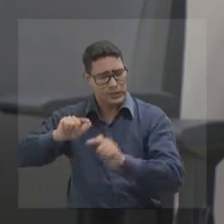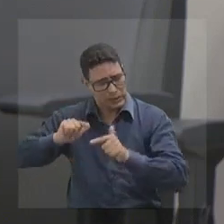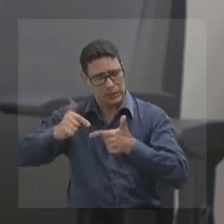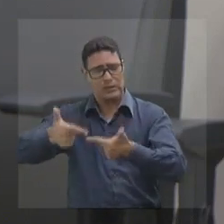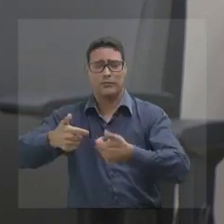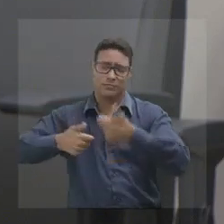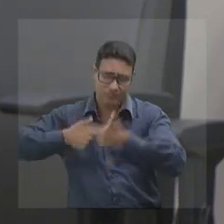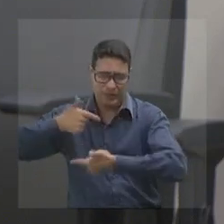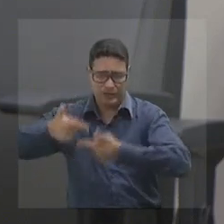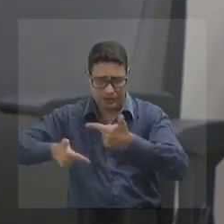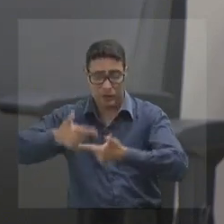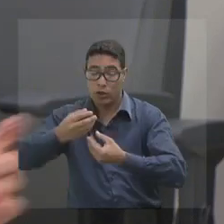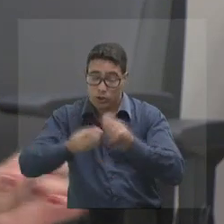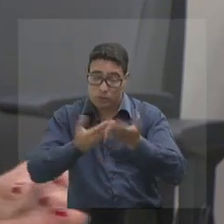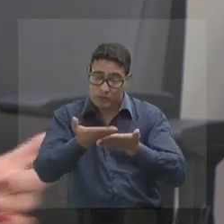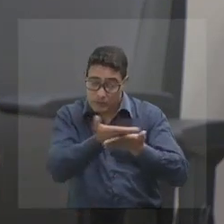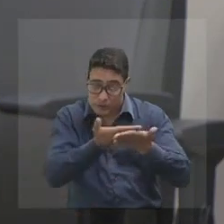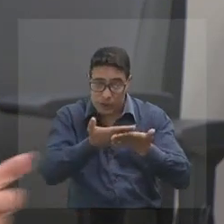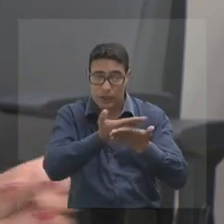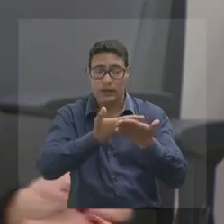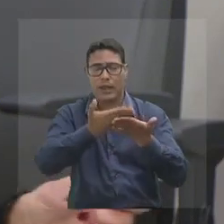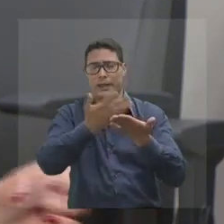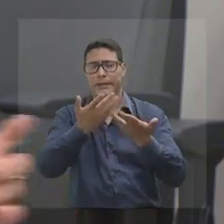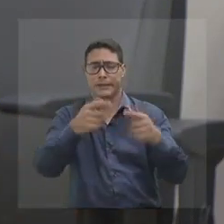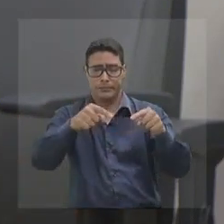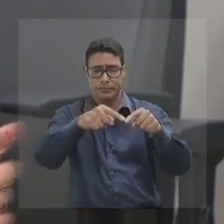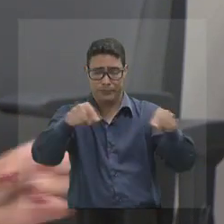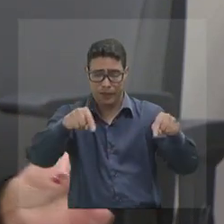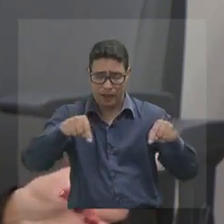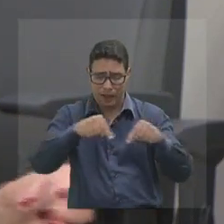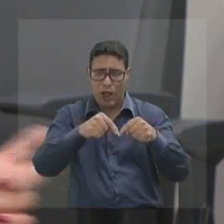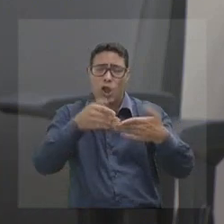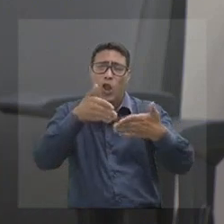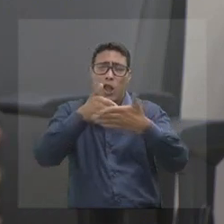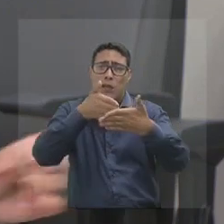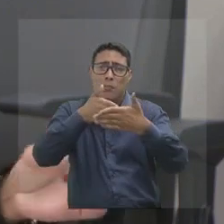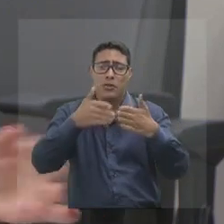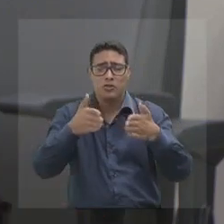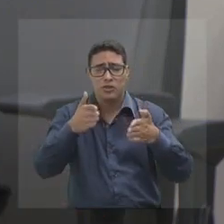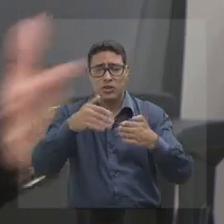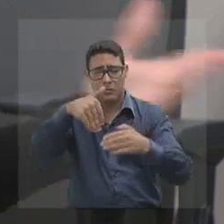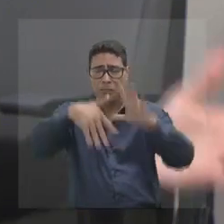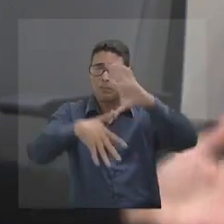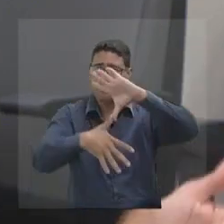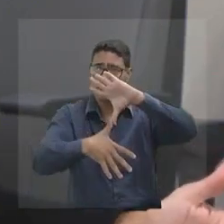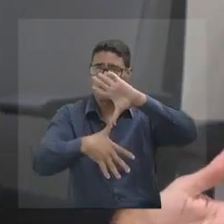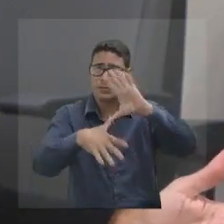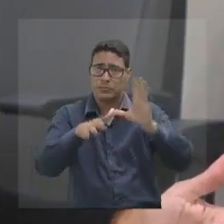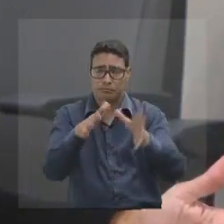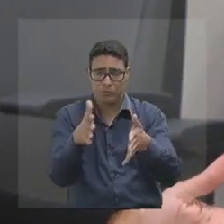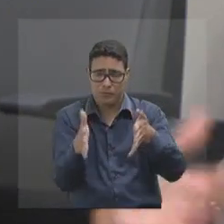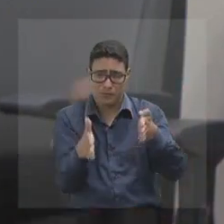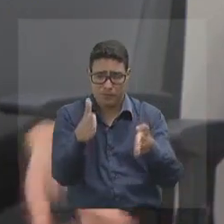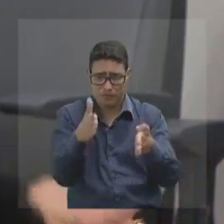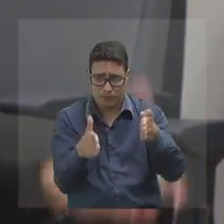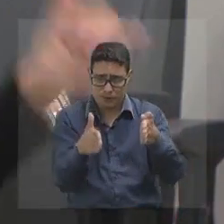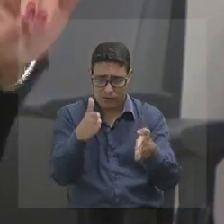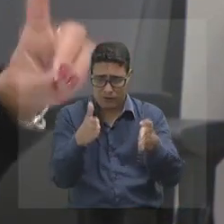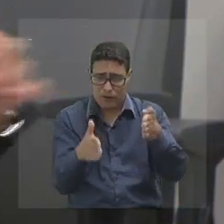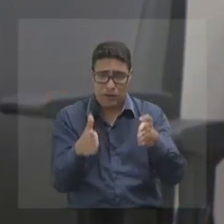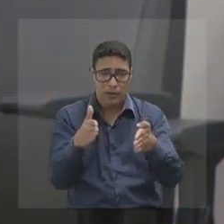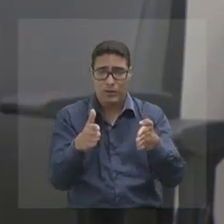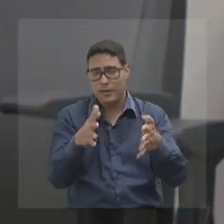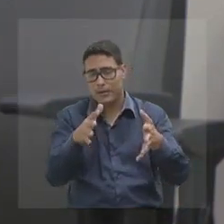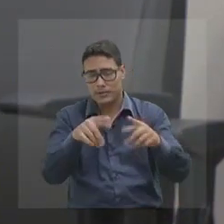as disjunções que são aquelas áreas ali no limite do mapa né com a área que não é considerada pelo